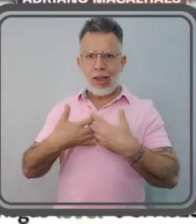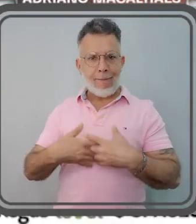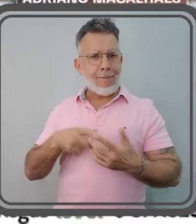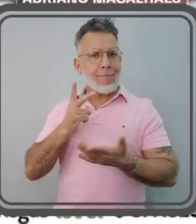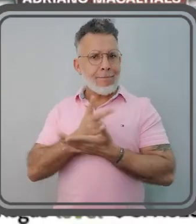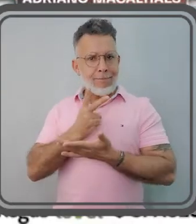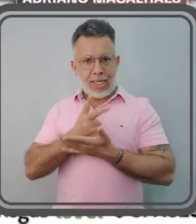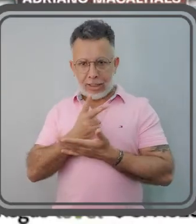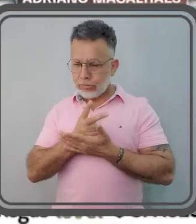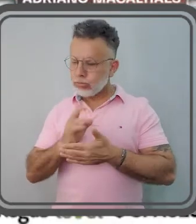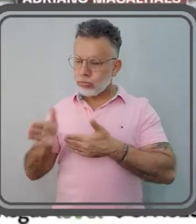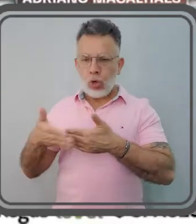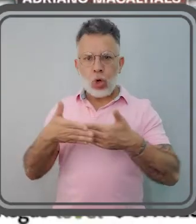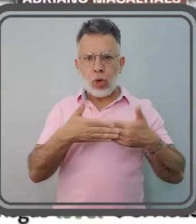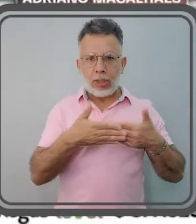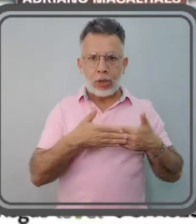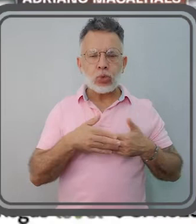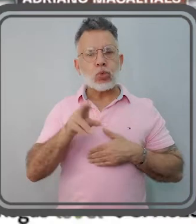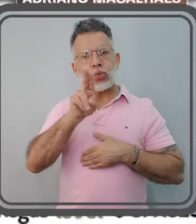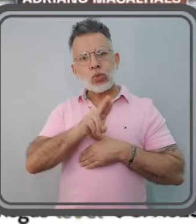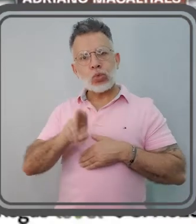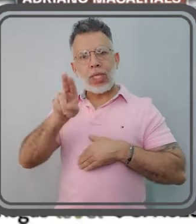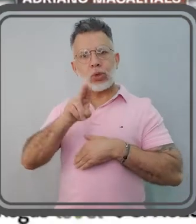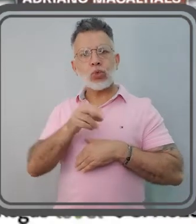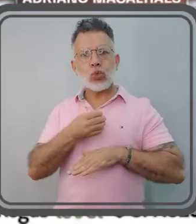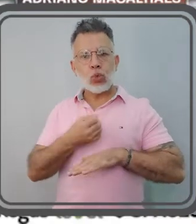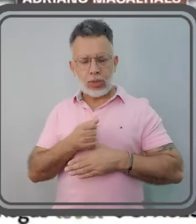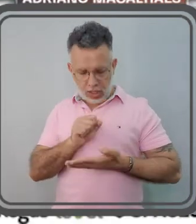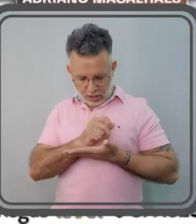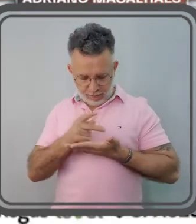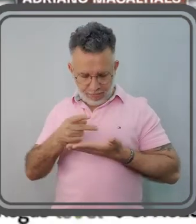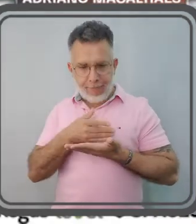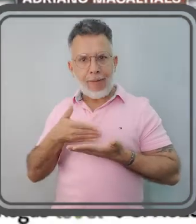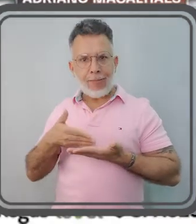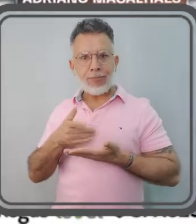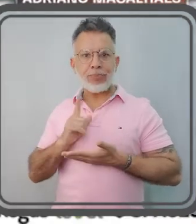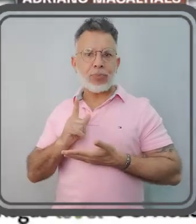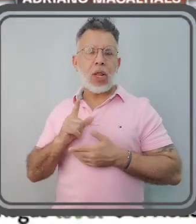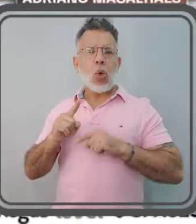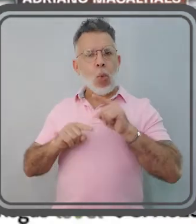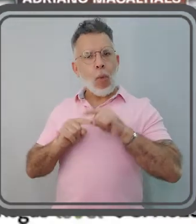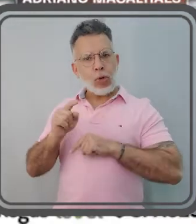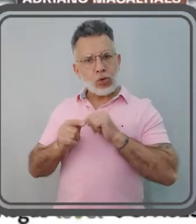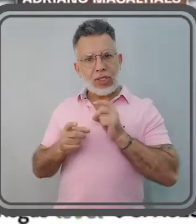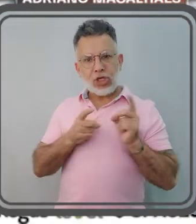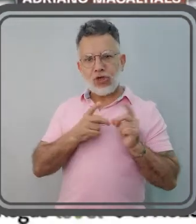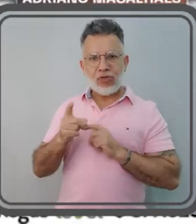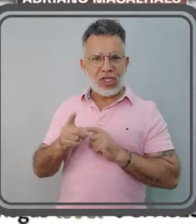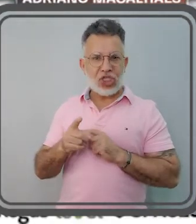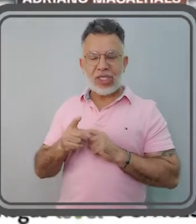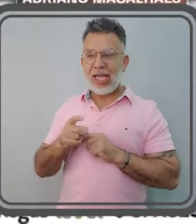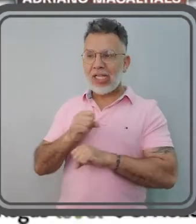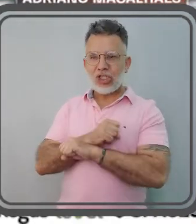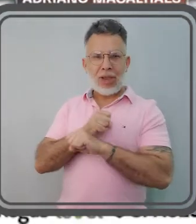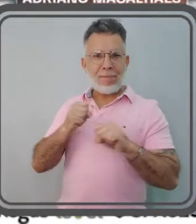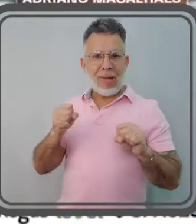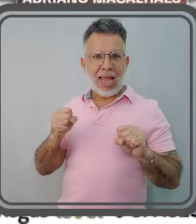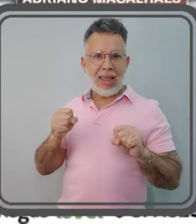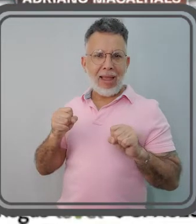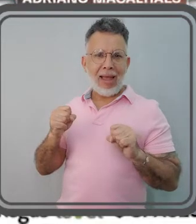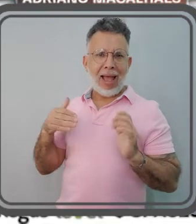e detalhe, né, com produtos que a gente vendia de 7h30 da manhã até 8 horas, 9 horas da noite, vendendo o tempo inteiro, né?